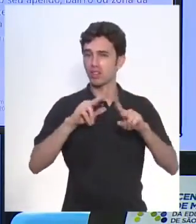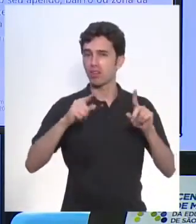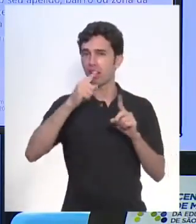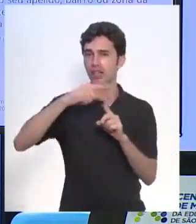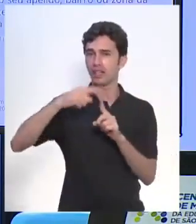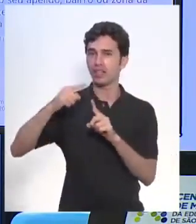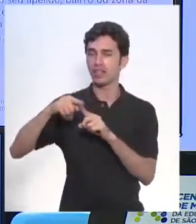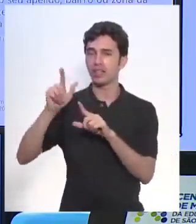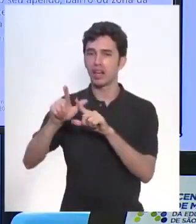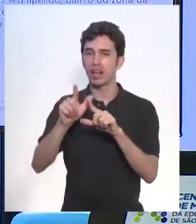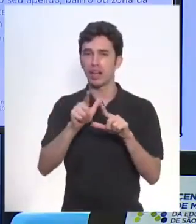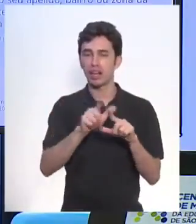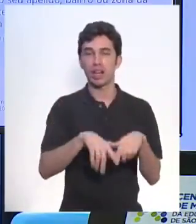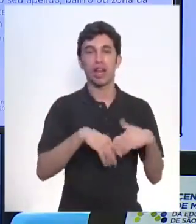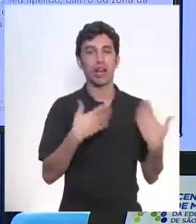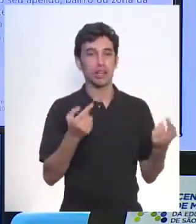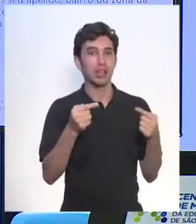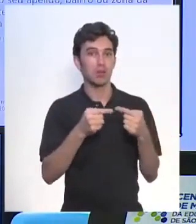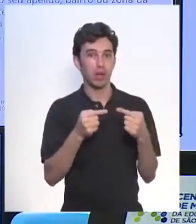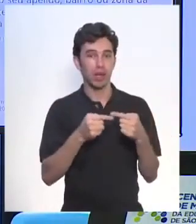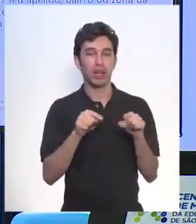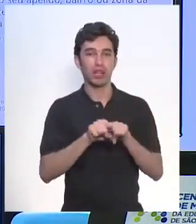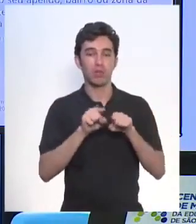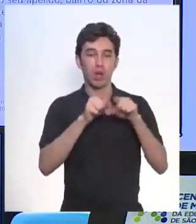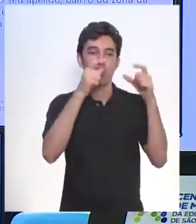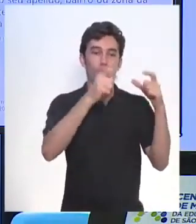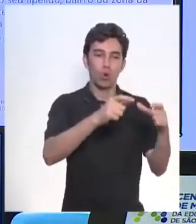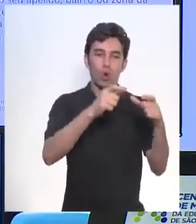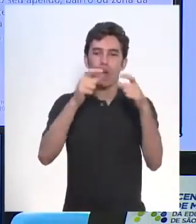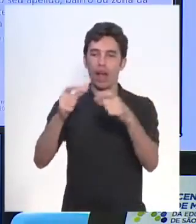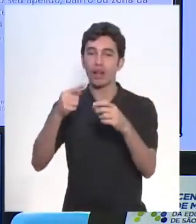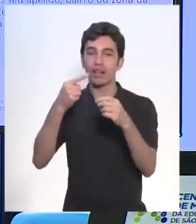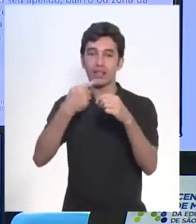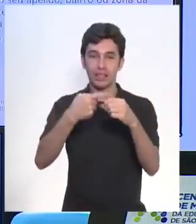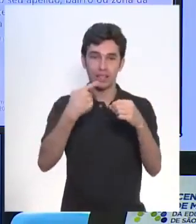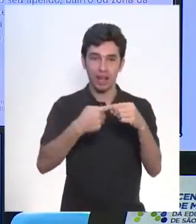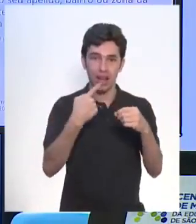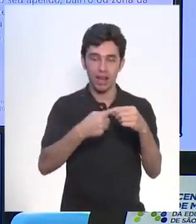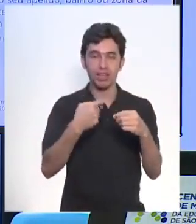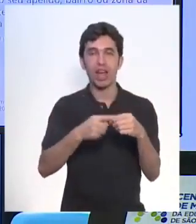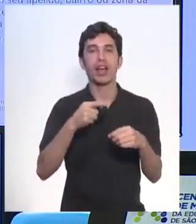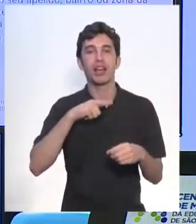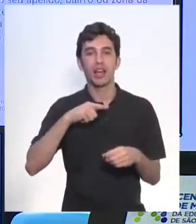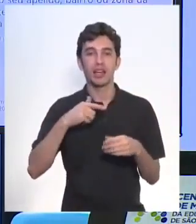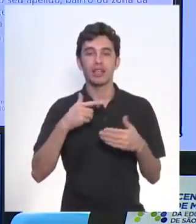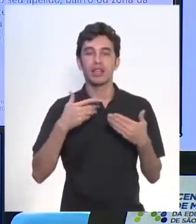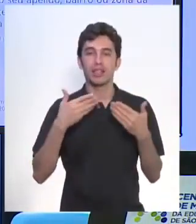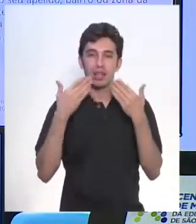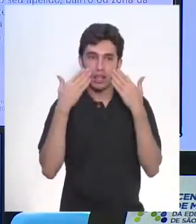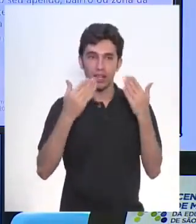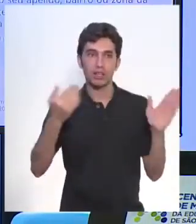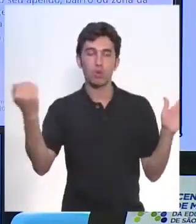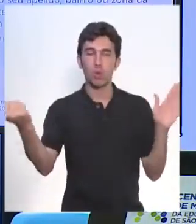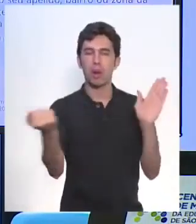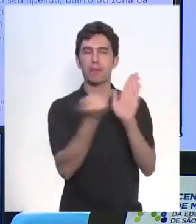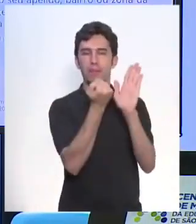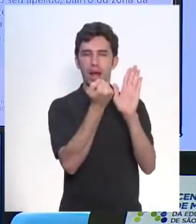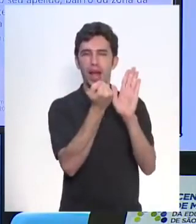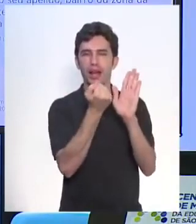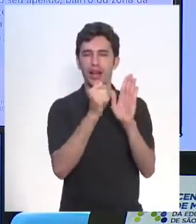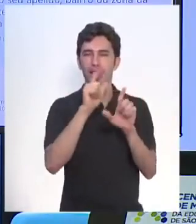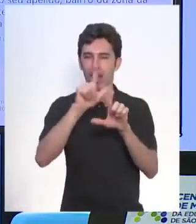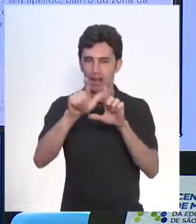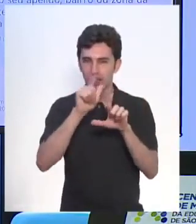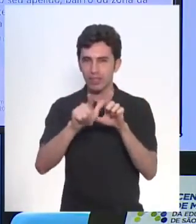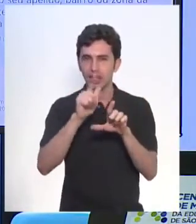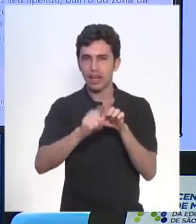dependendo também da região da cidade daquele pichador, ele vai ter uma característica, uma marca, né,